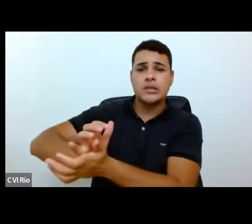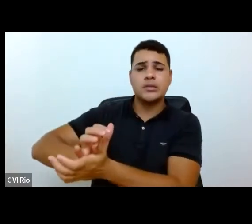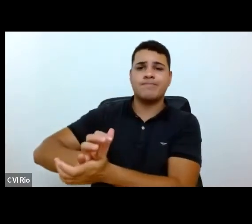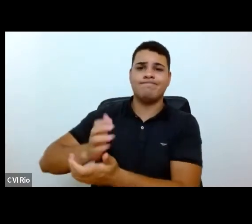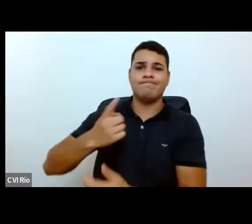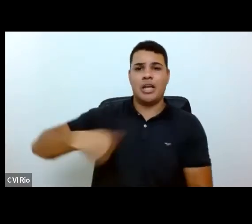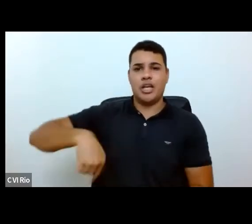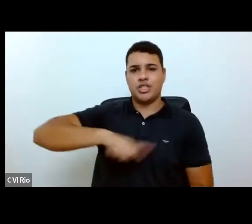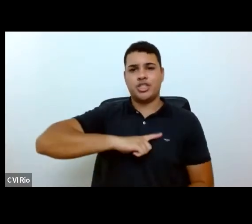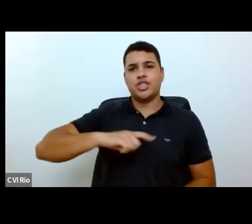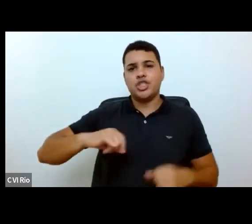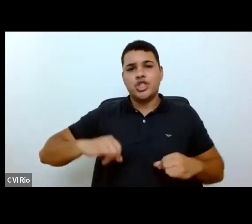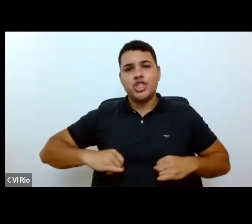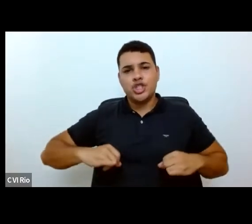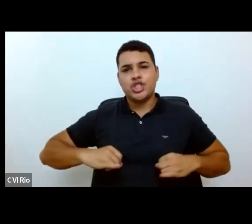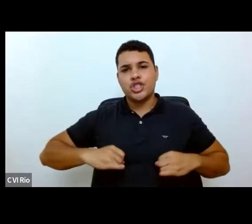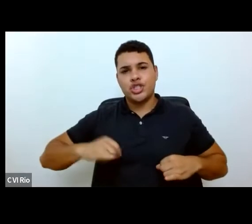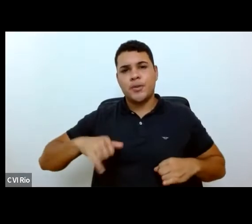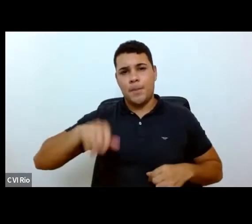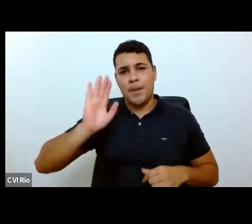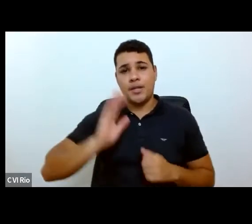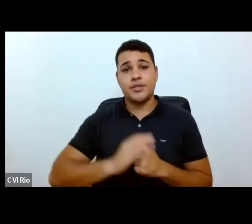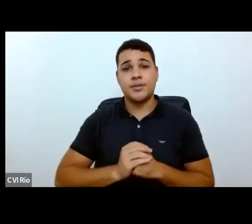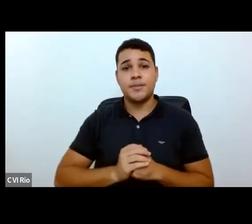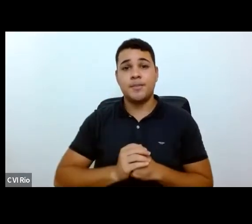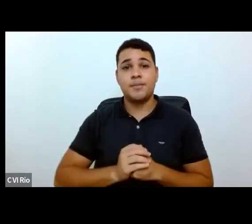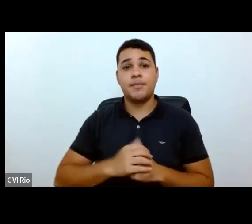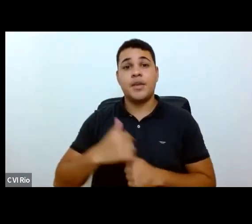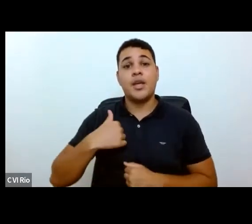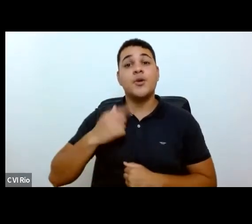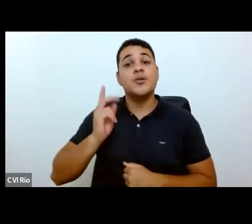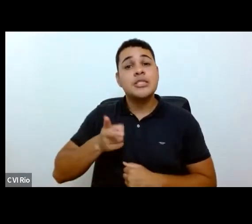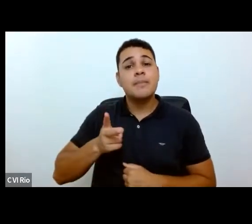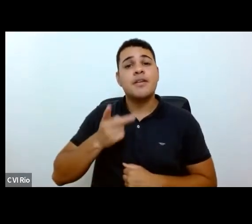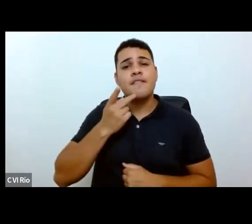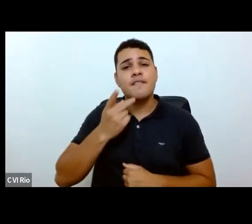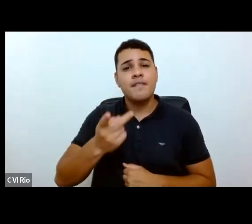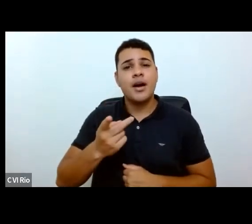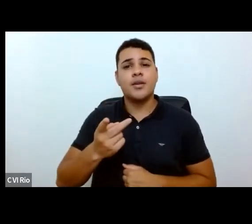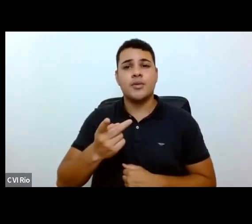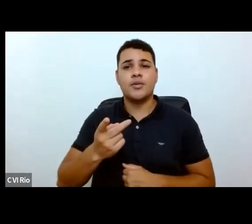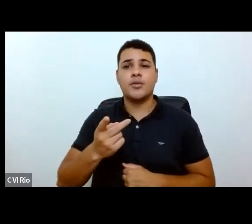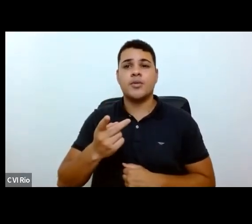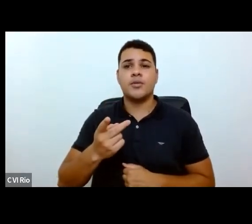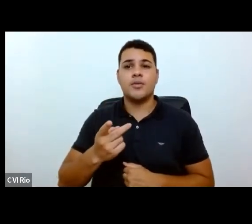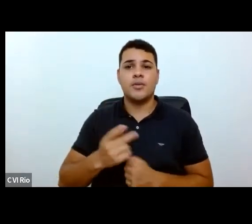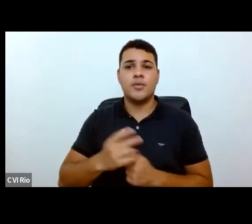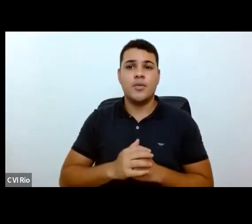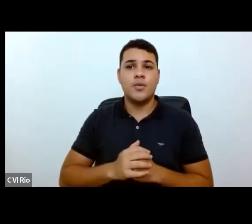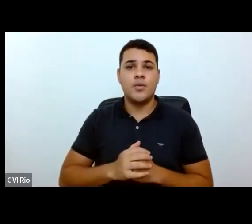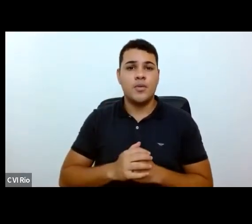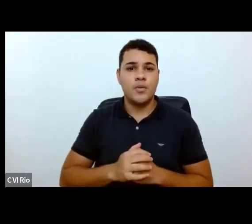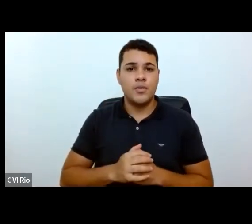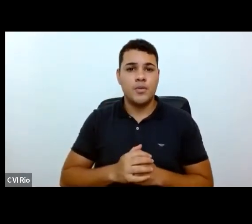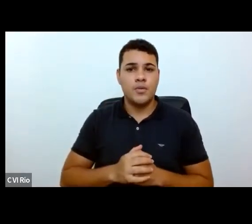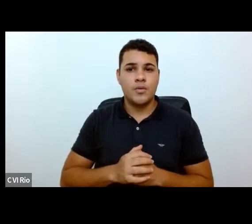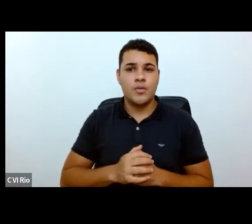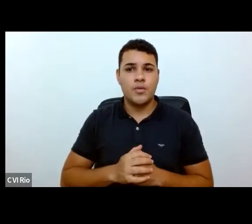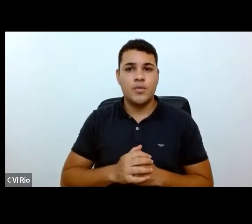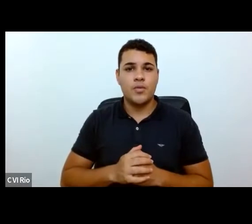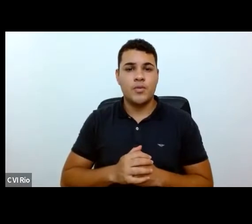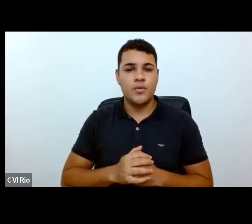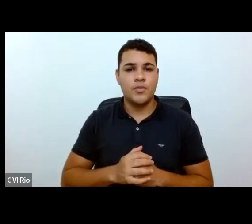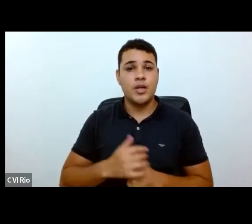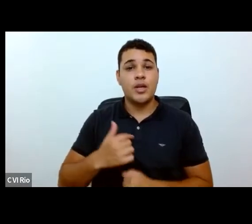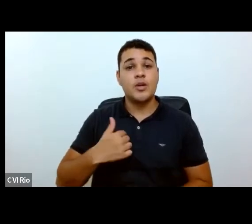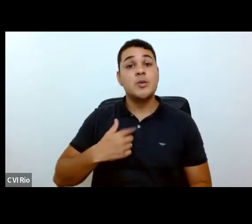comparo o rio, na verdade, que a terra é mãe, eu falo que o rio é pai, mas o rio também é uma mulher, porque o rio tem peito, né? Eu falo que o